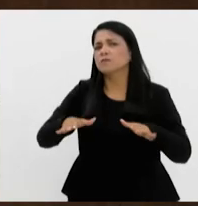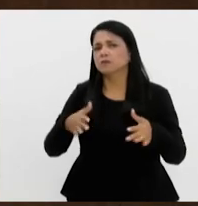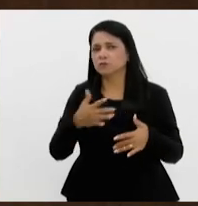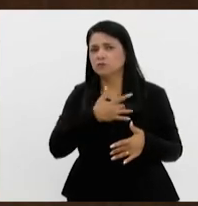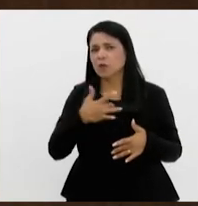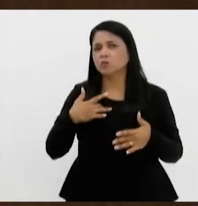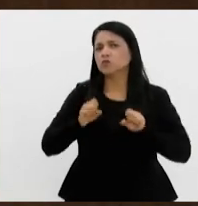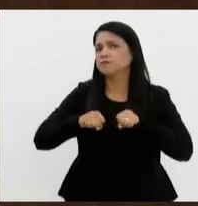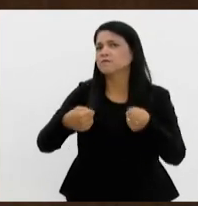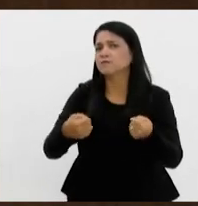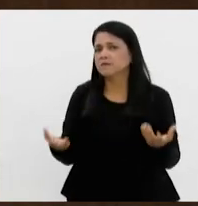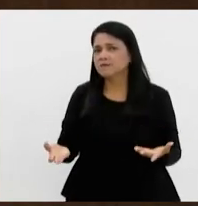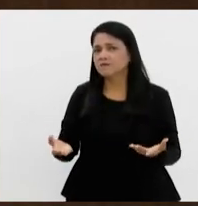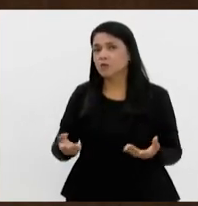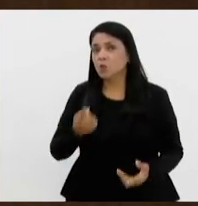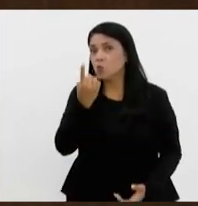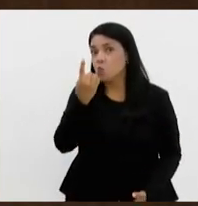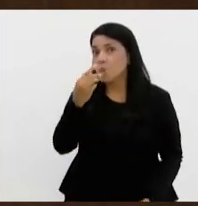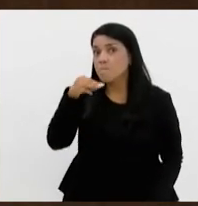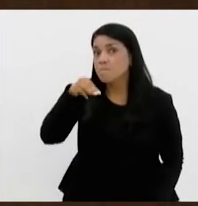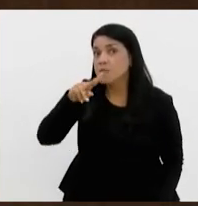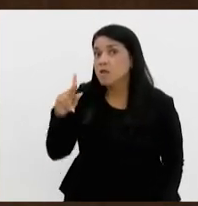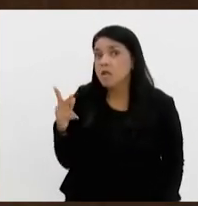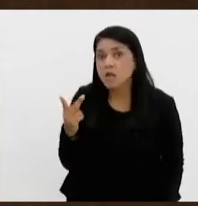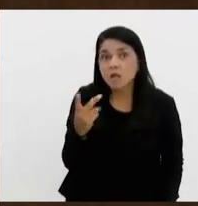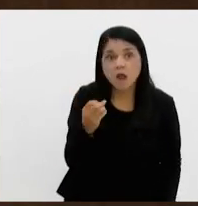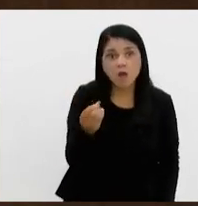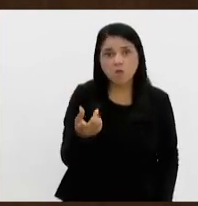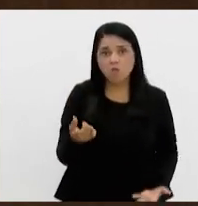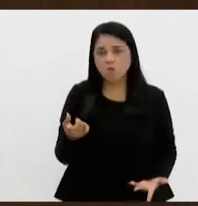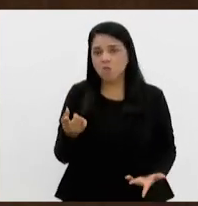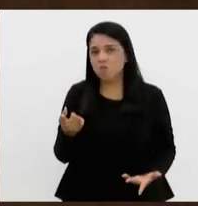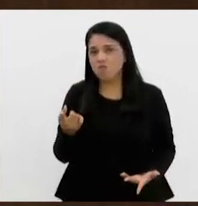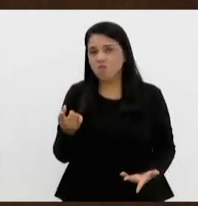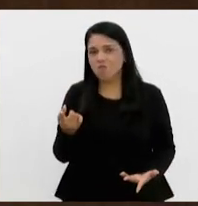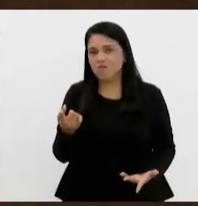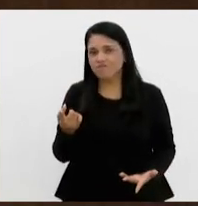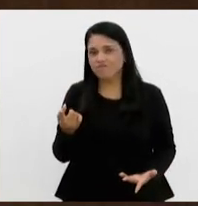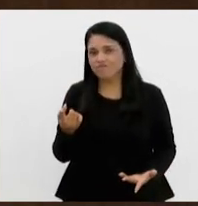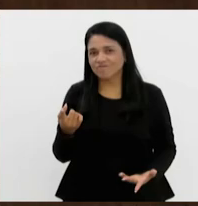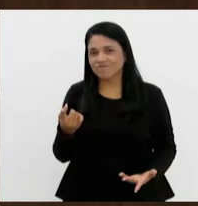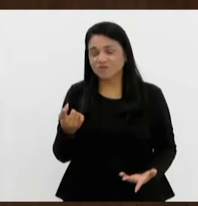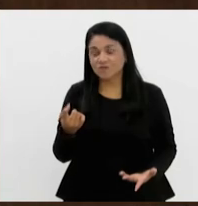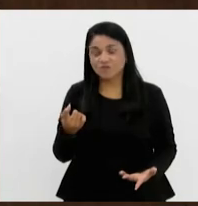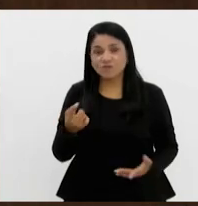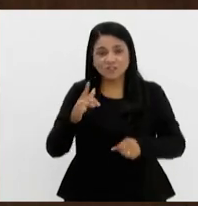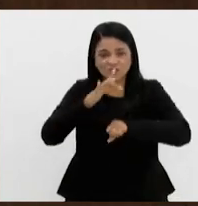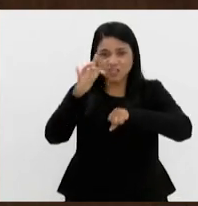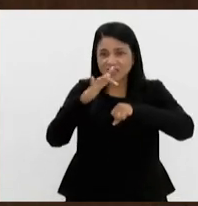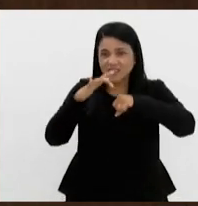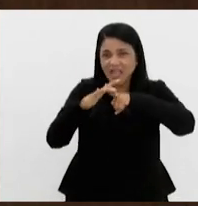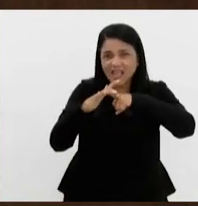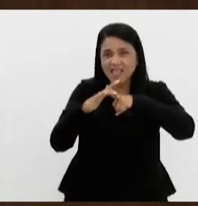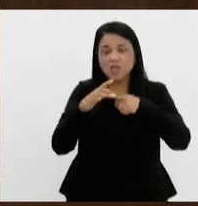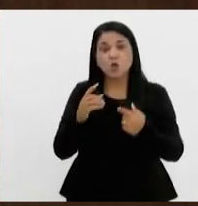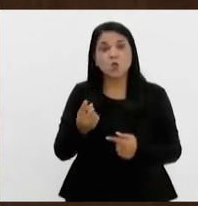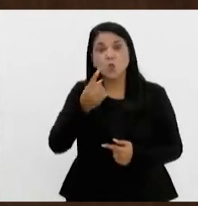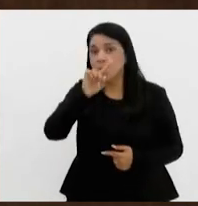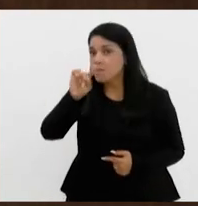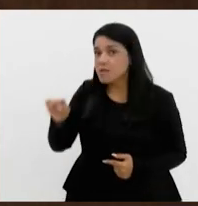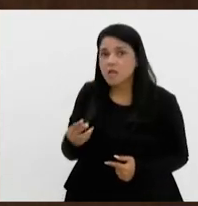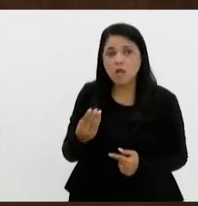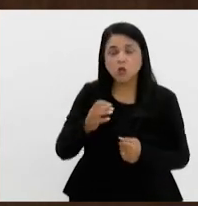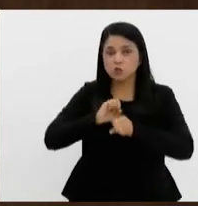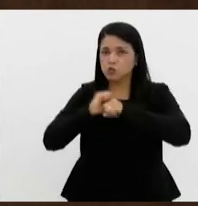Nós estamos chegando a 1 milhão. É questão de uma semana. Nós vamos ter 1 milhão de casos de dengue, 1 milhão de casos de Covid e